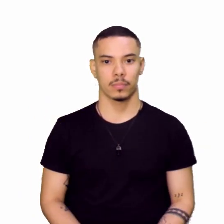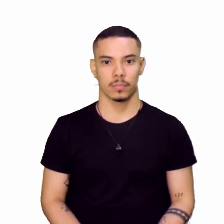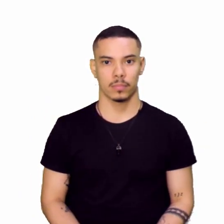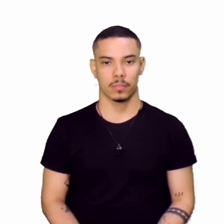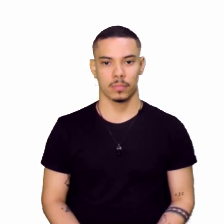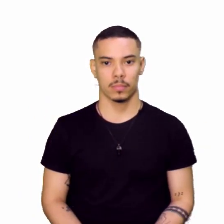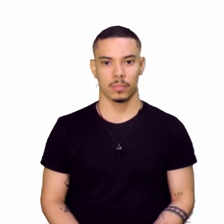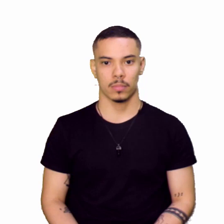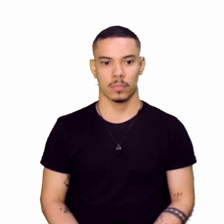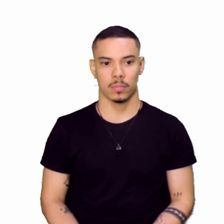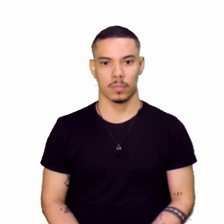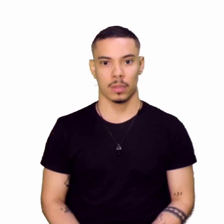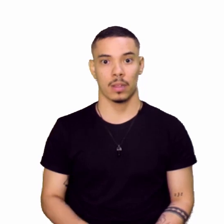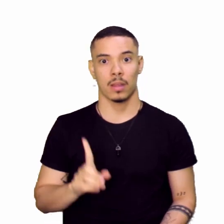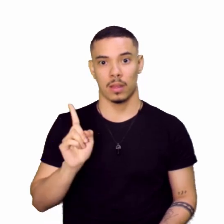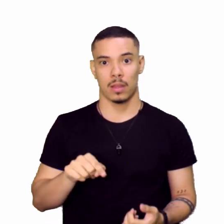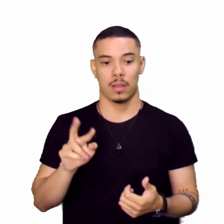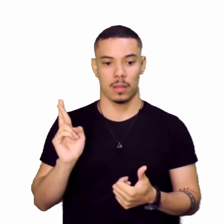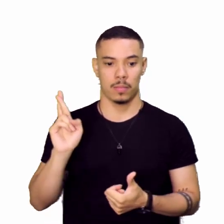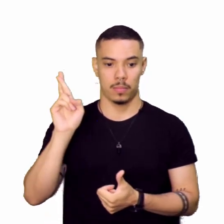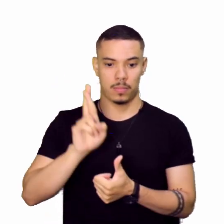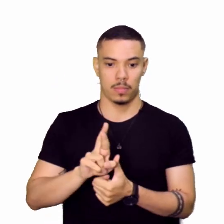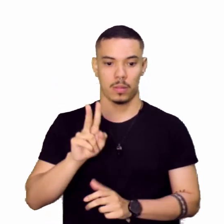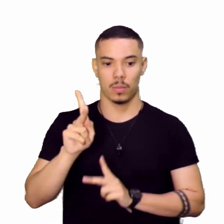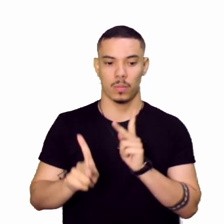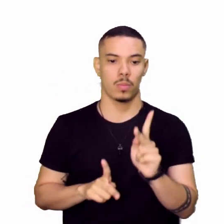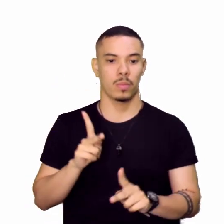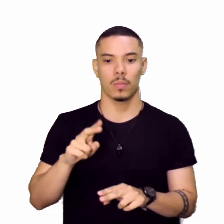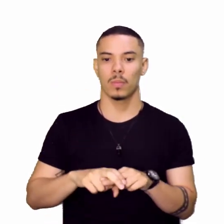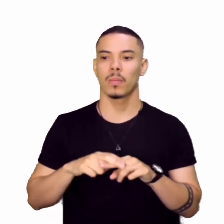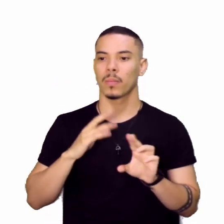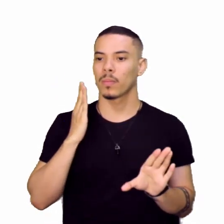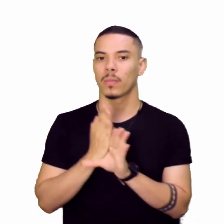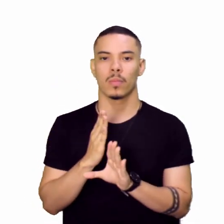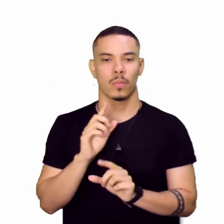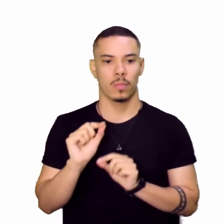baseia-se na representação Popular por meio dos